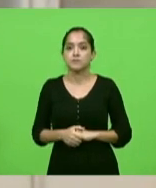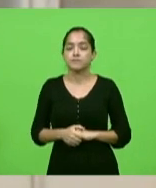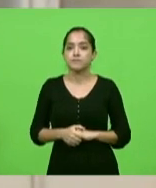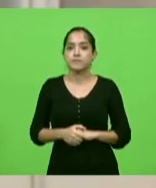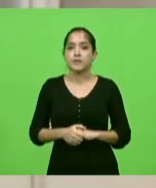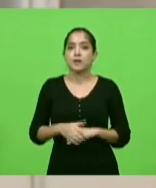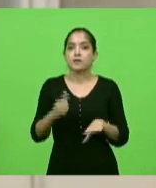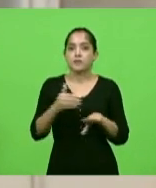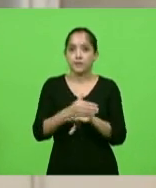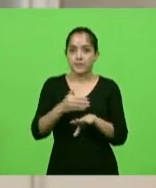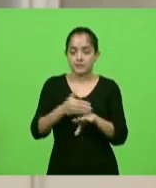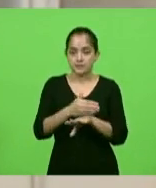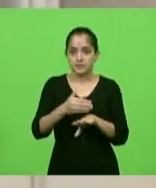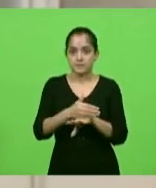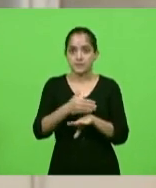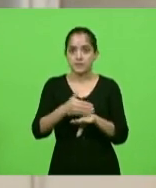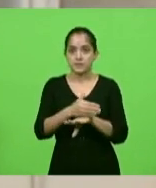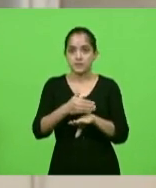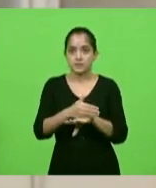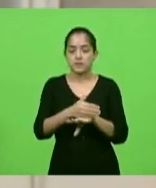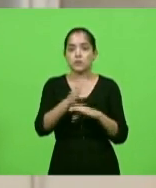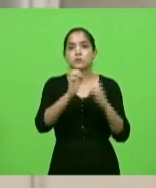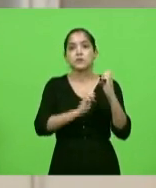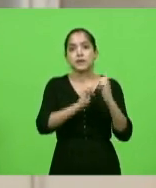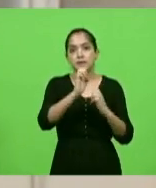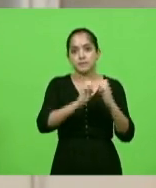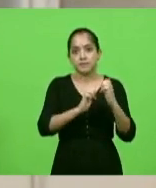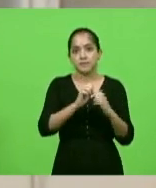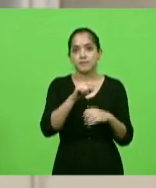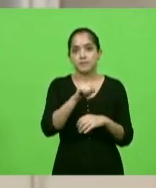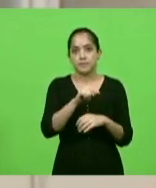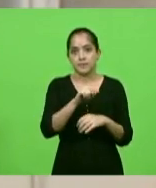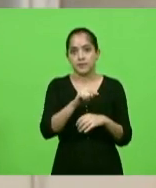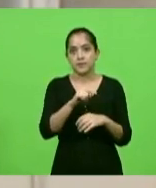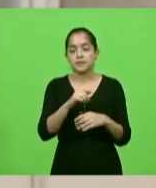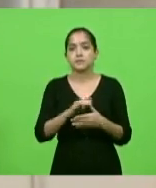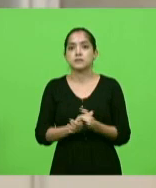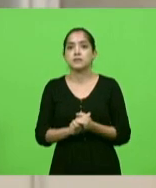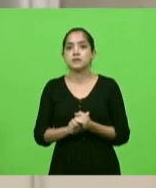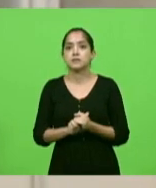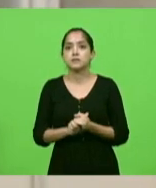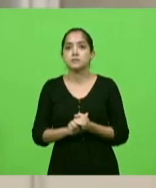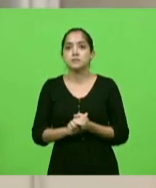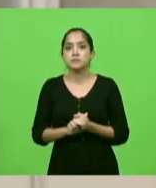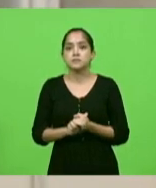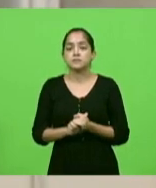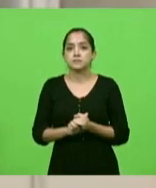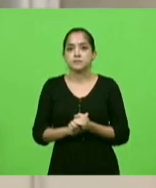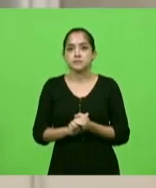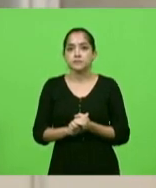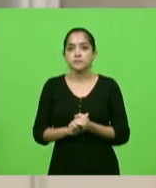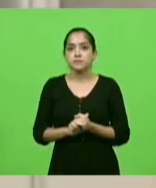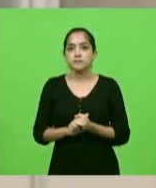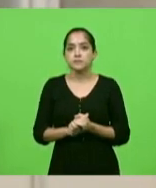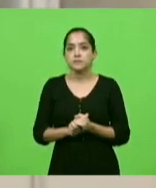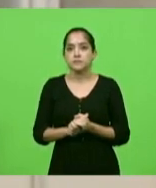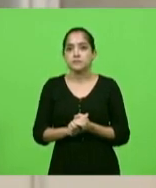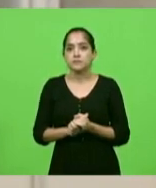O que teve a participação da empresa na Hartmann da entidade Mahatma Gandhi